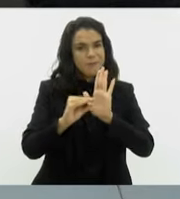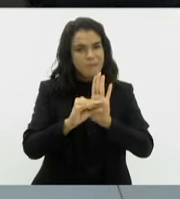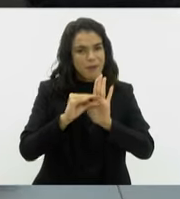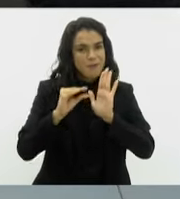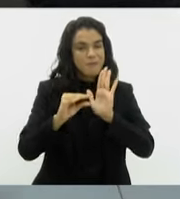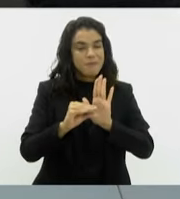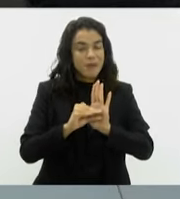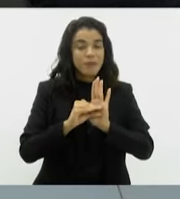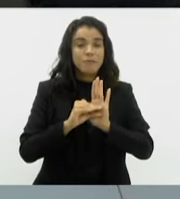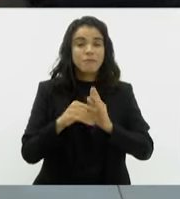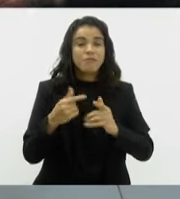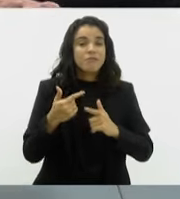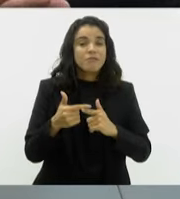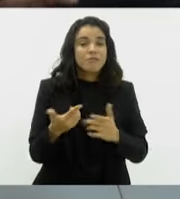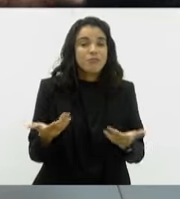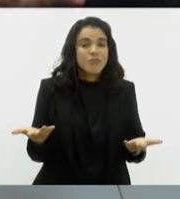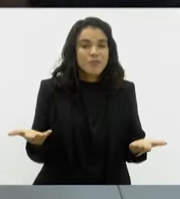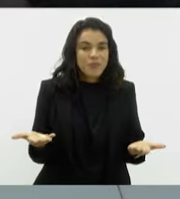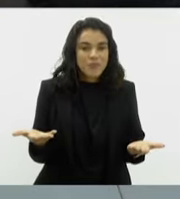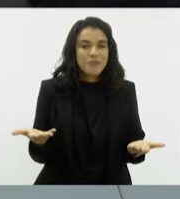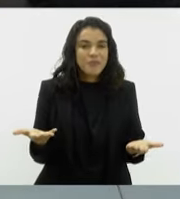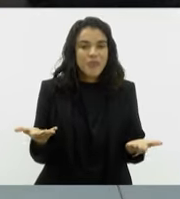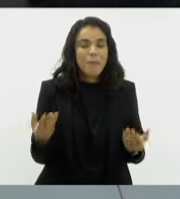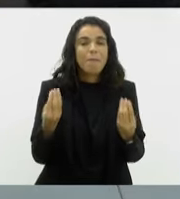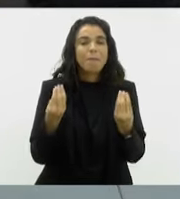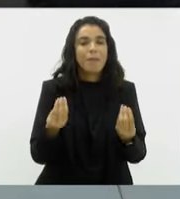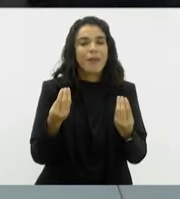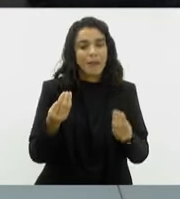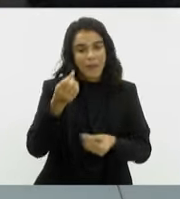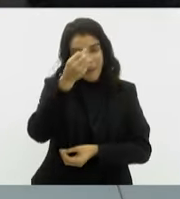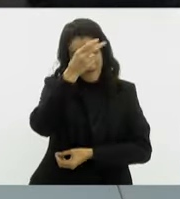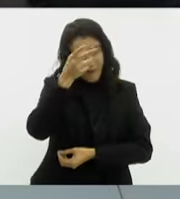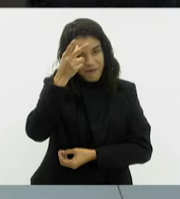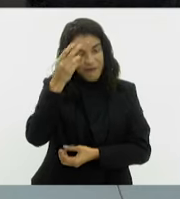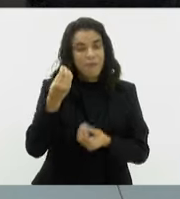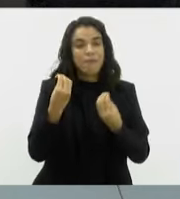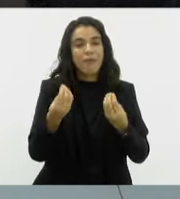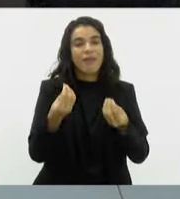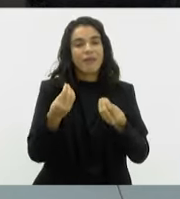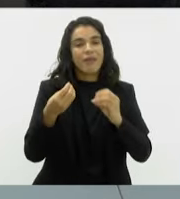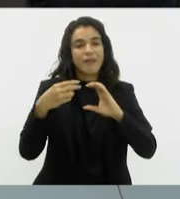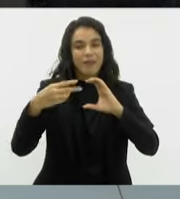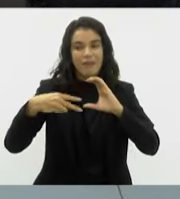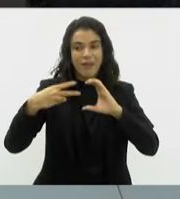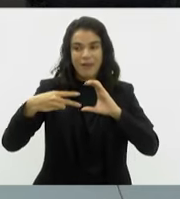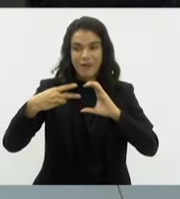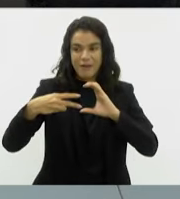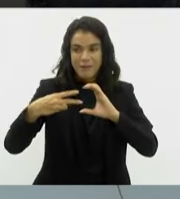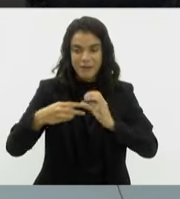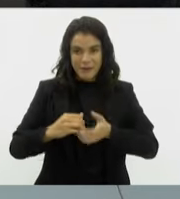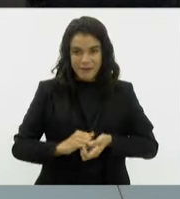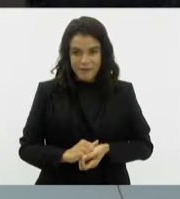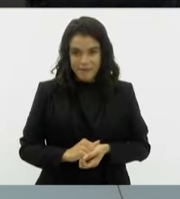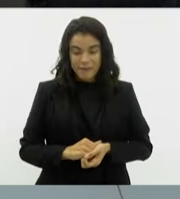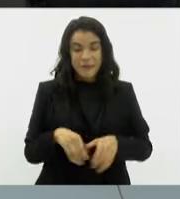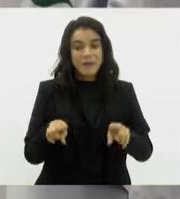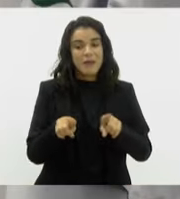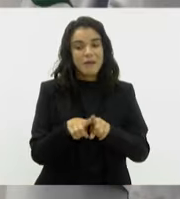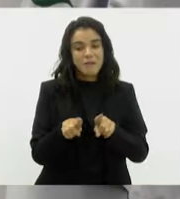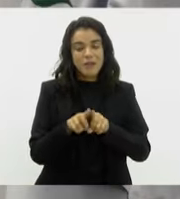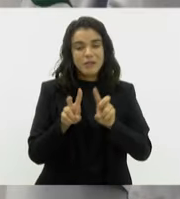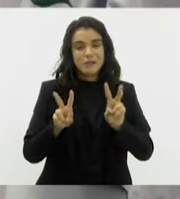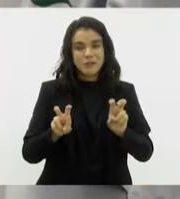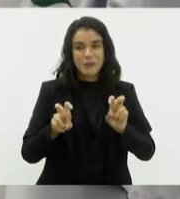regularização. Porque senão vira um... Para que prefeito, para que Câmara? Não, existe a previsão, inclusive, da